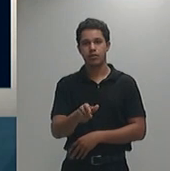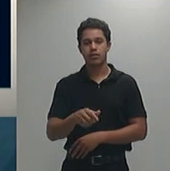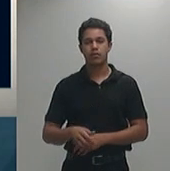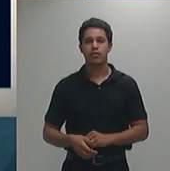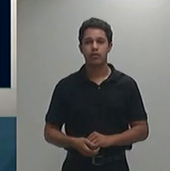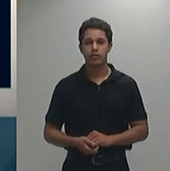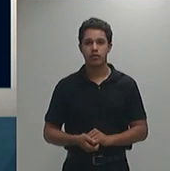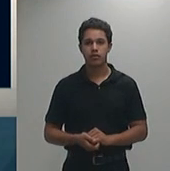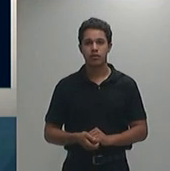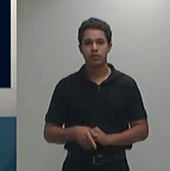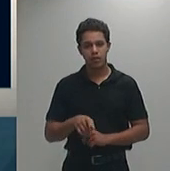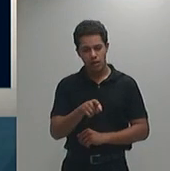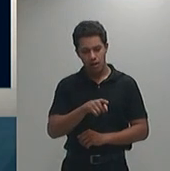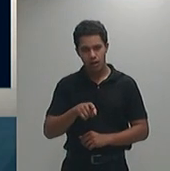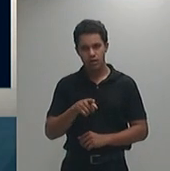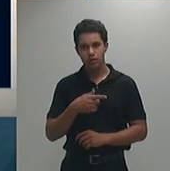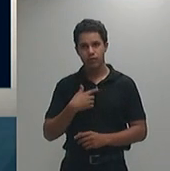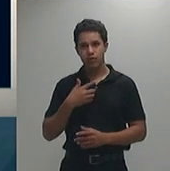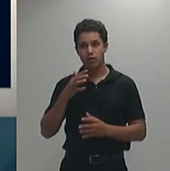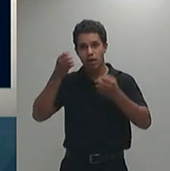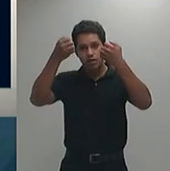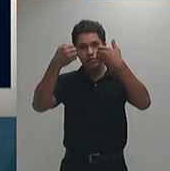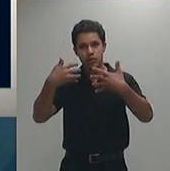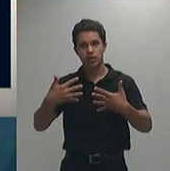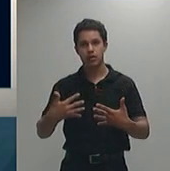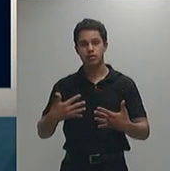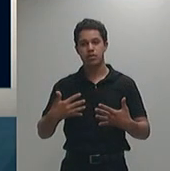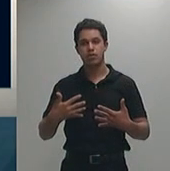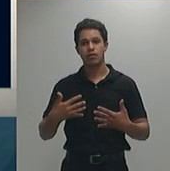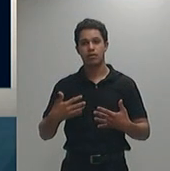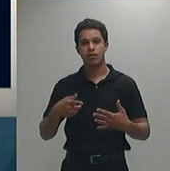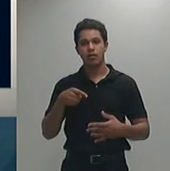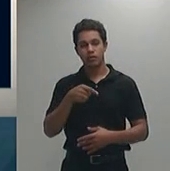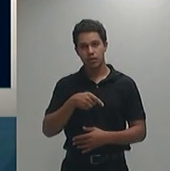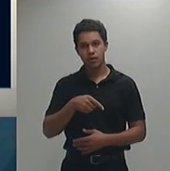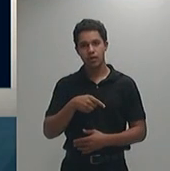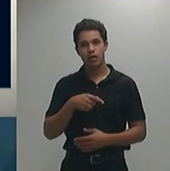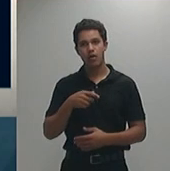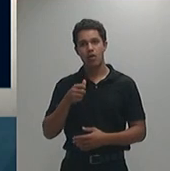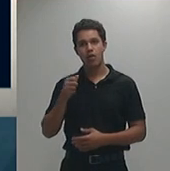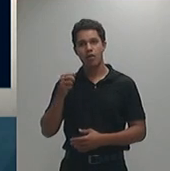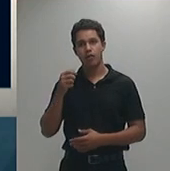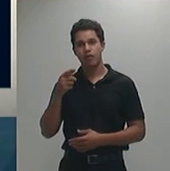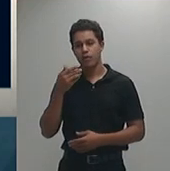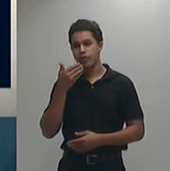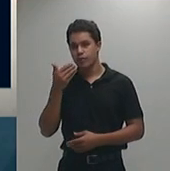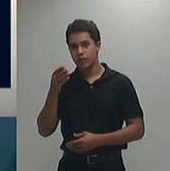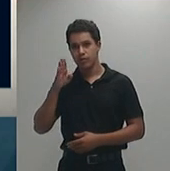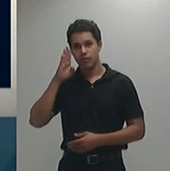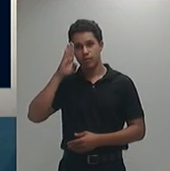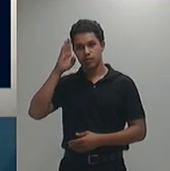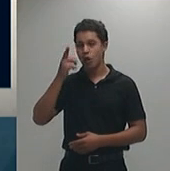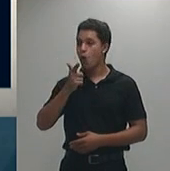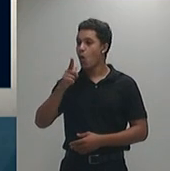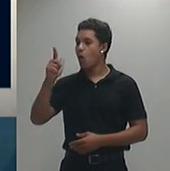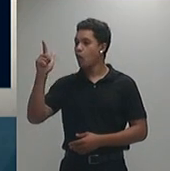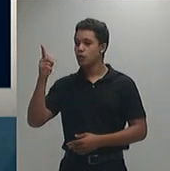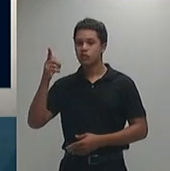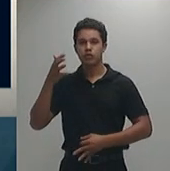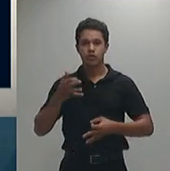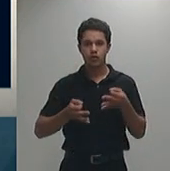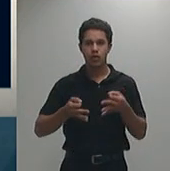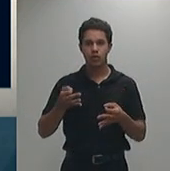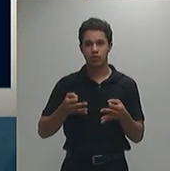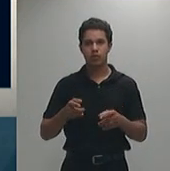e Esses foram os combates E lá eu estou invocando inclusive outros julgamentos